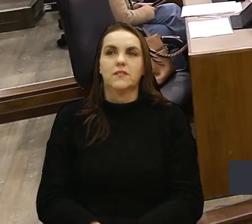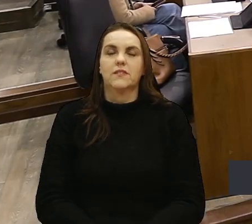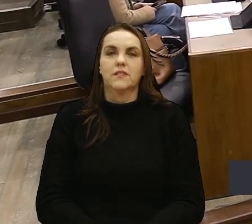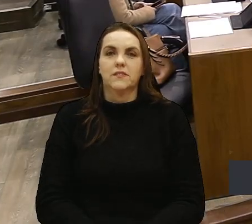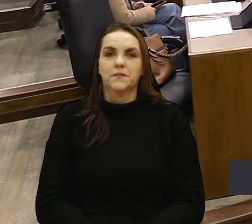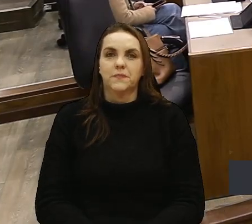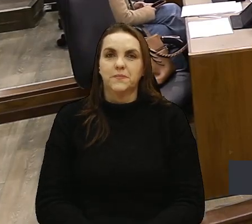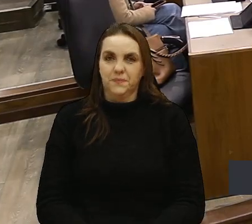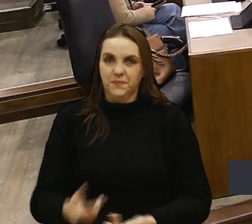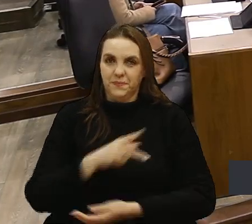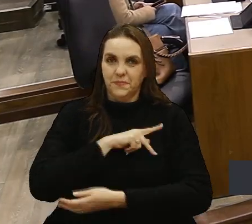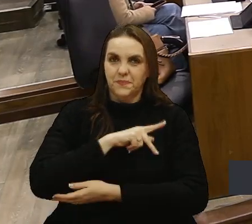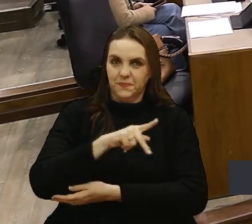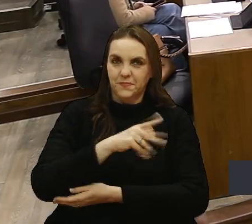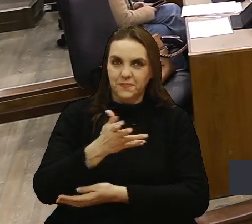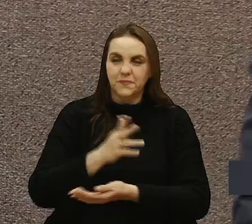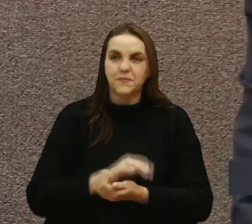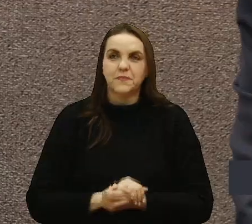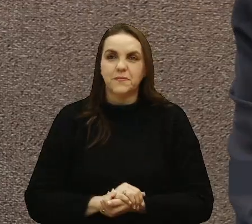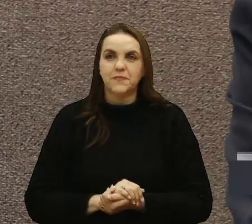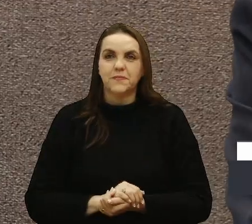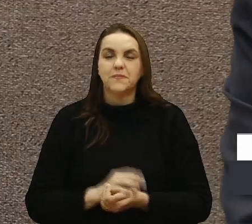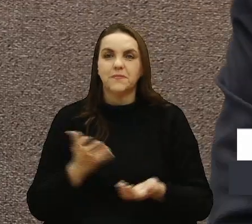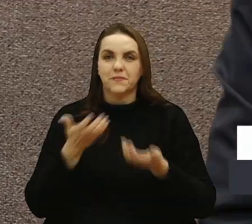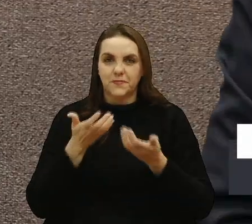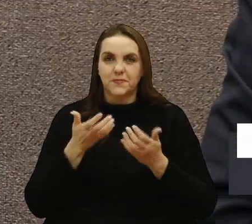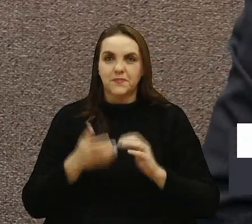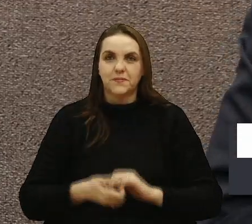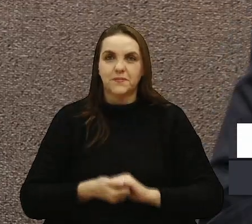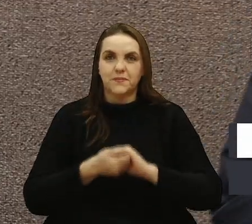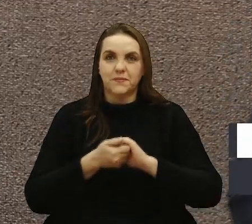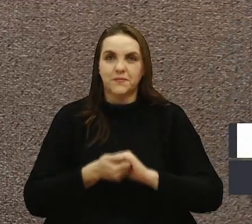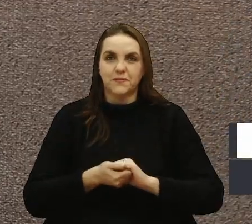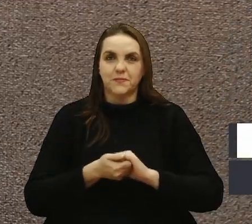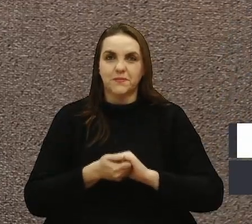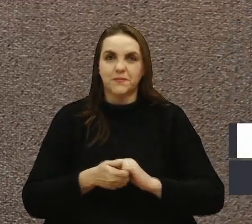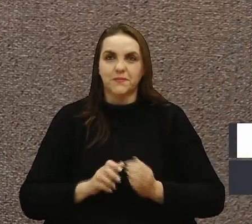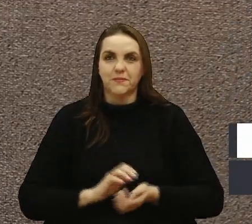Senhor presidente, quero saudar